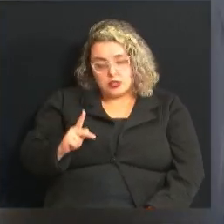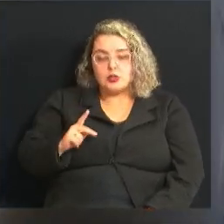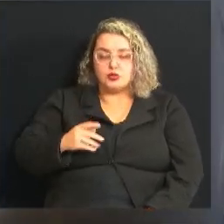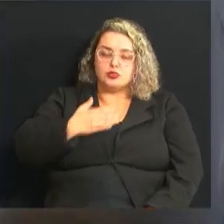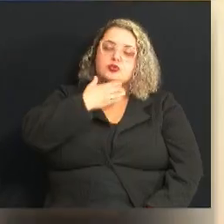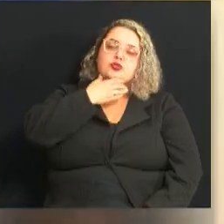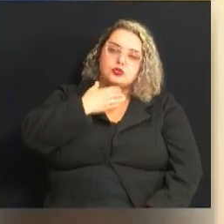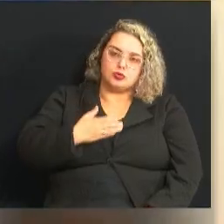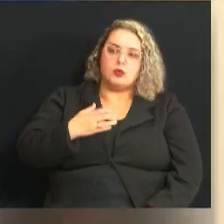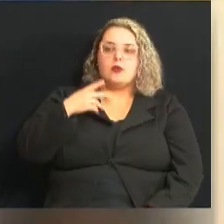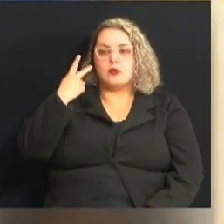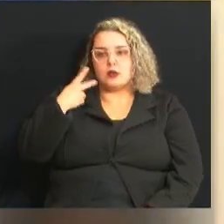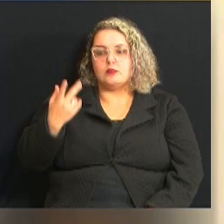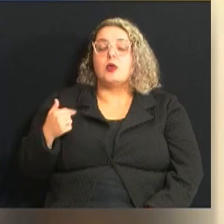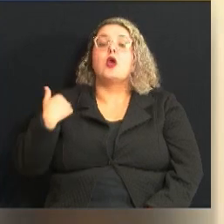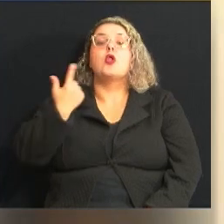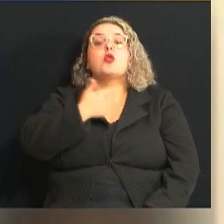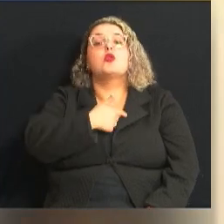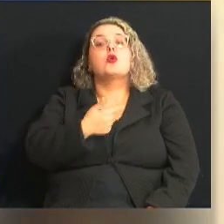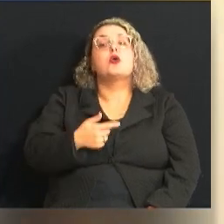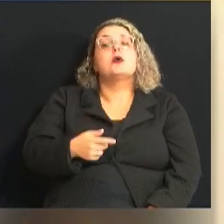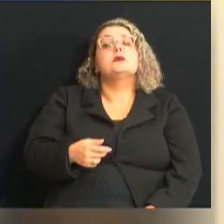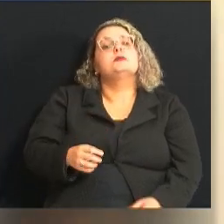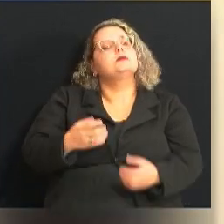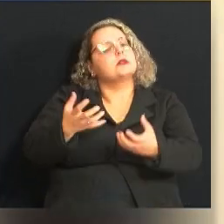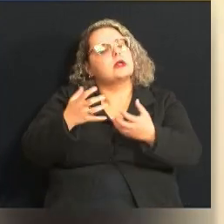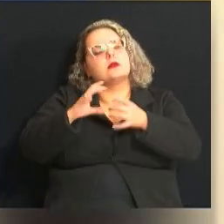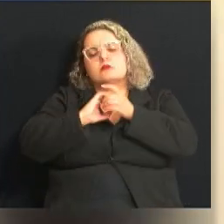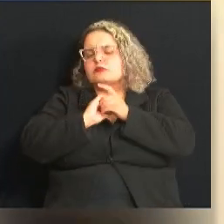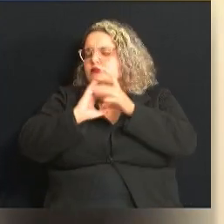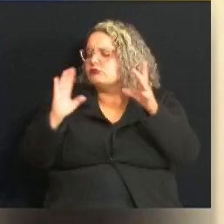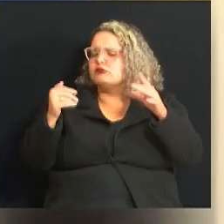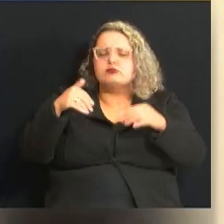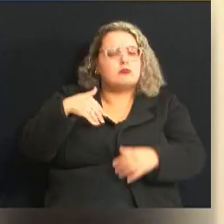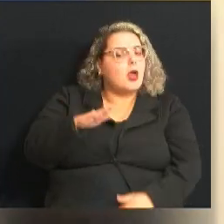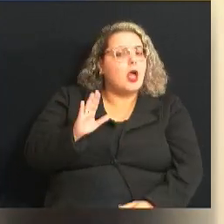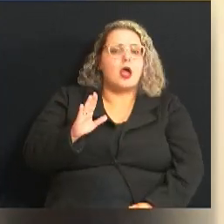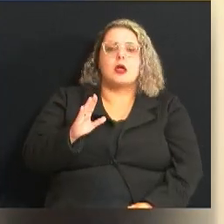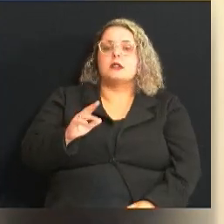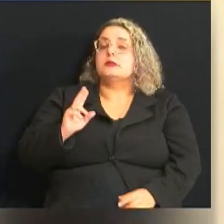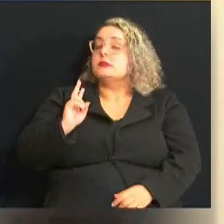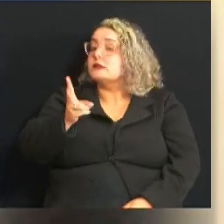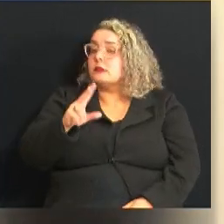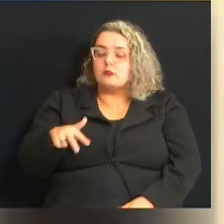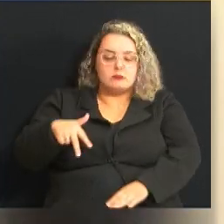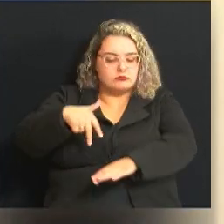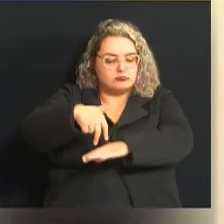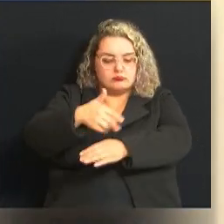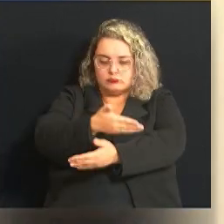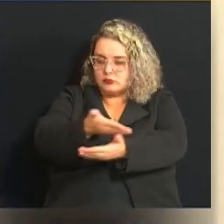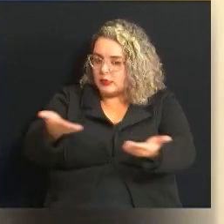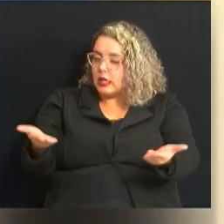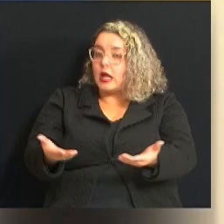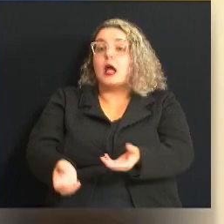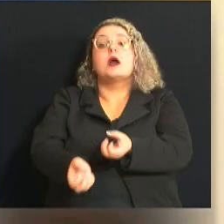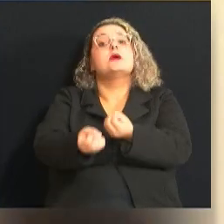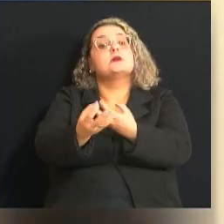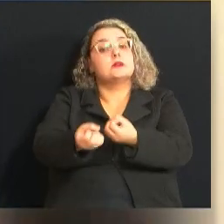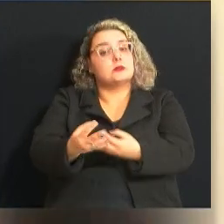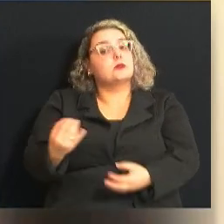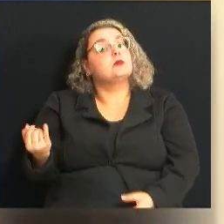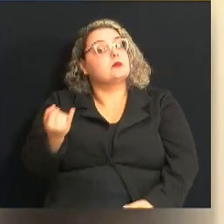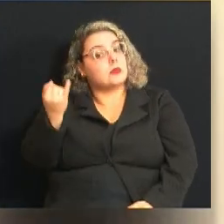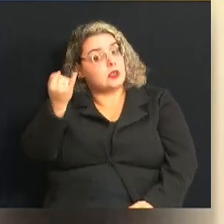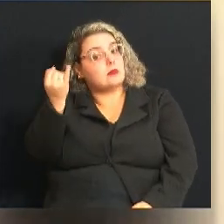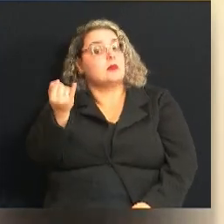Carmo Luiz. Nós buscamos ser o mais democrático possível, colocando sempre à disposição as informações necessárias